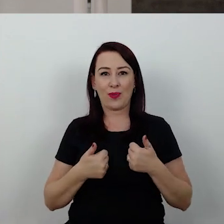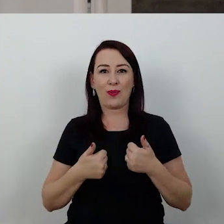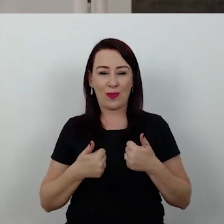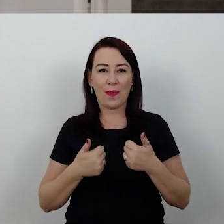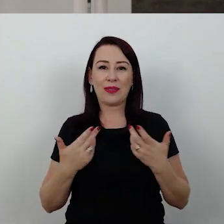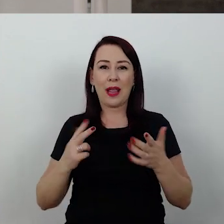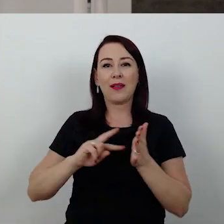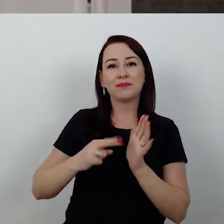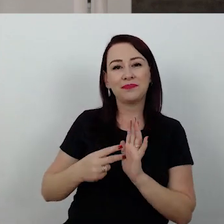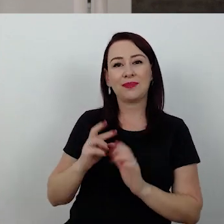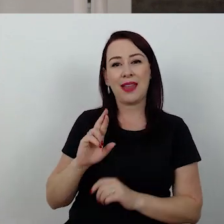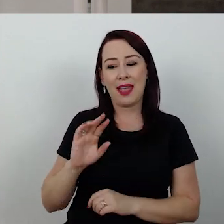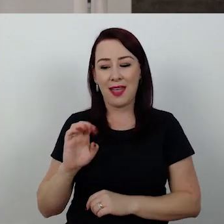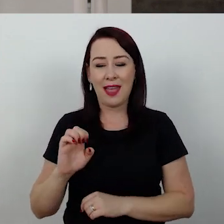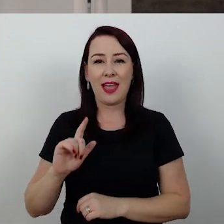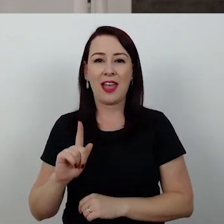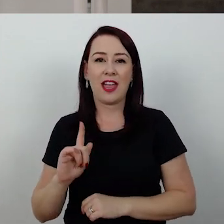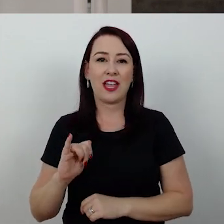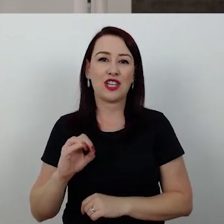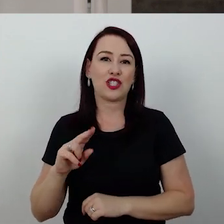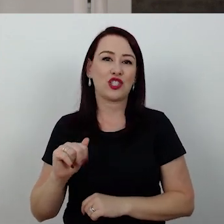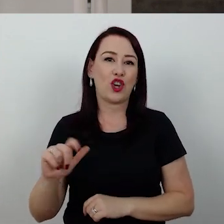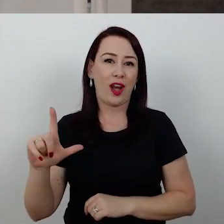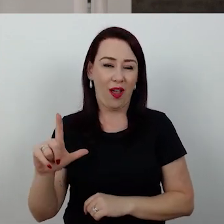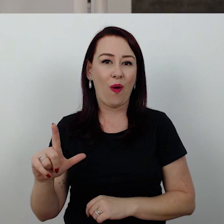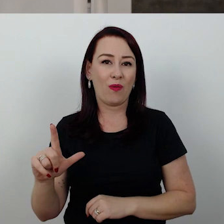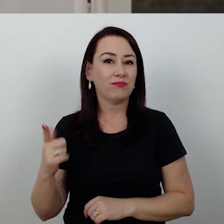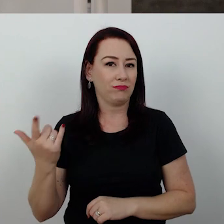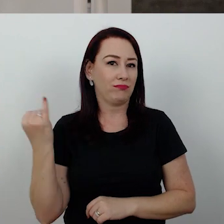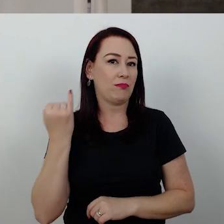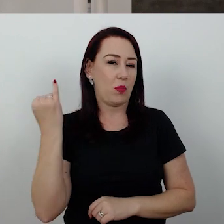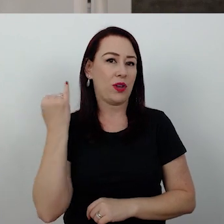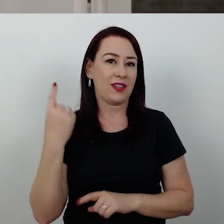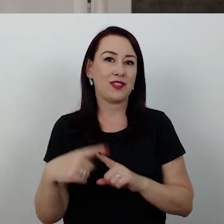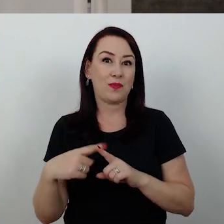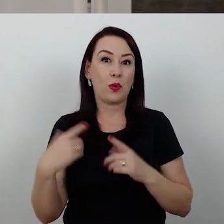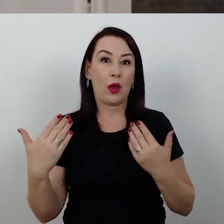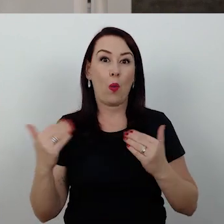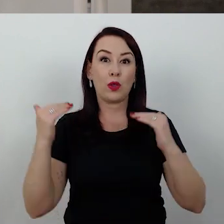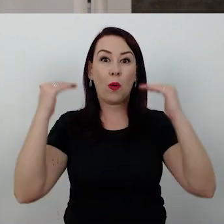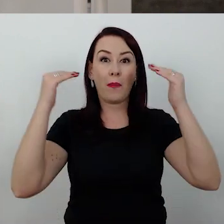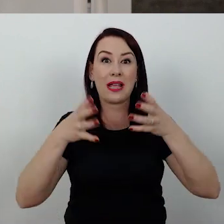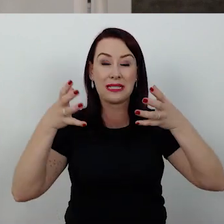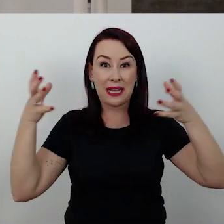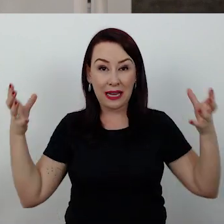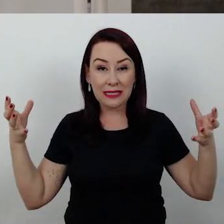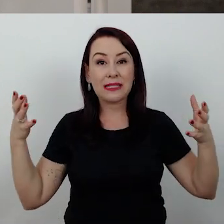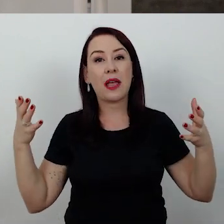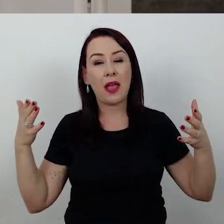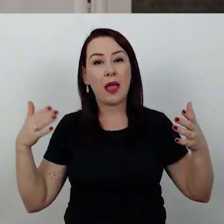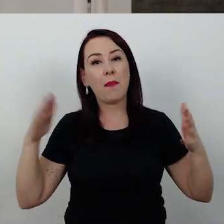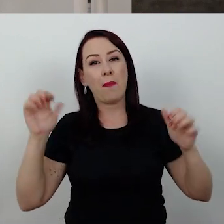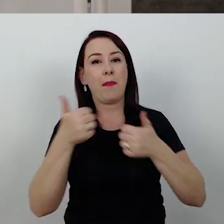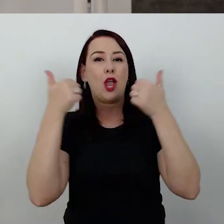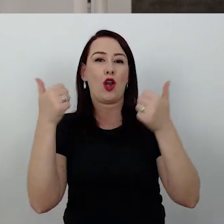esse efeito regional, né, é importante ressaltar, porque eu acho que quanto mais crescer Belo Horizonte, mais vai impactar